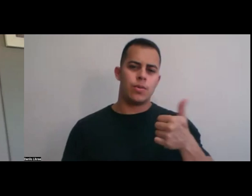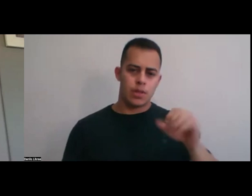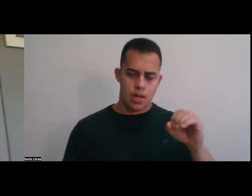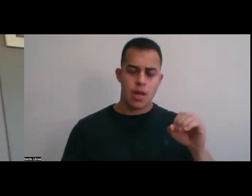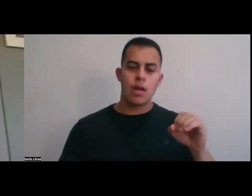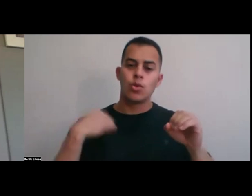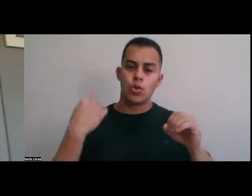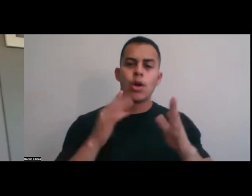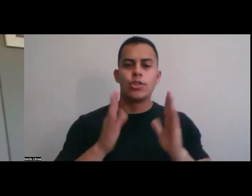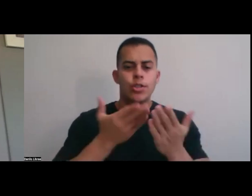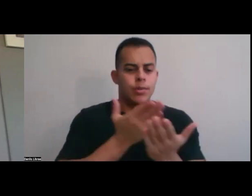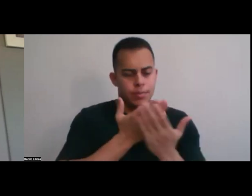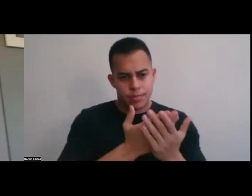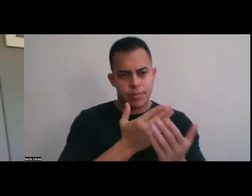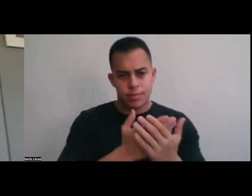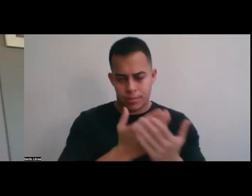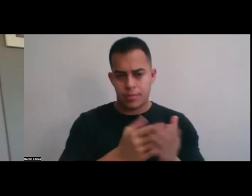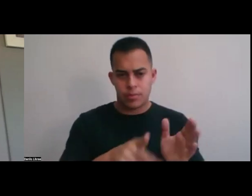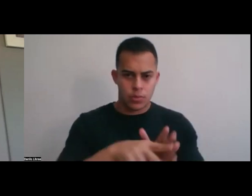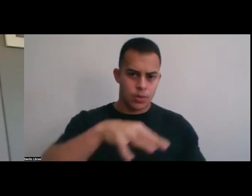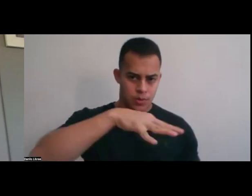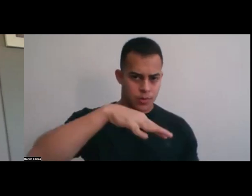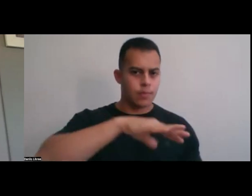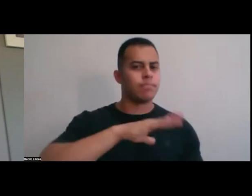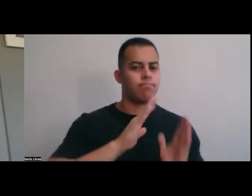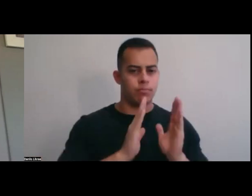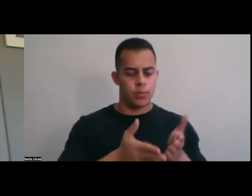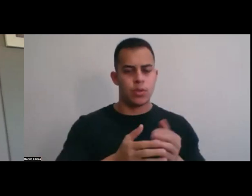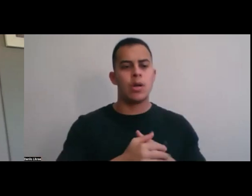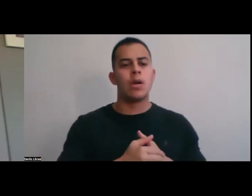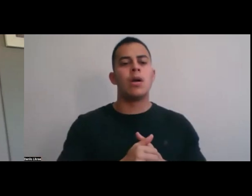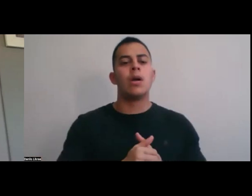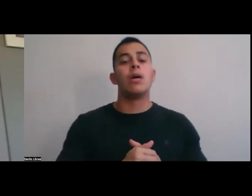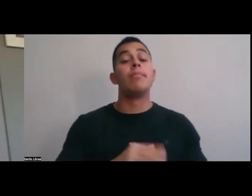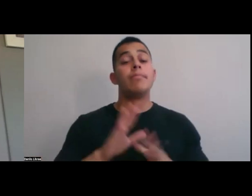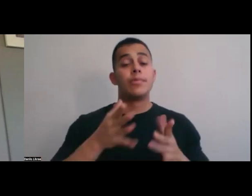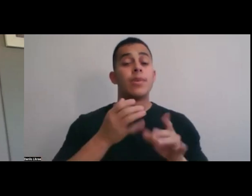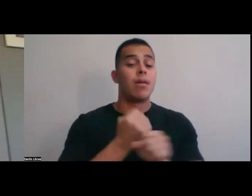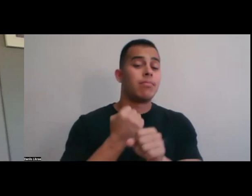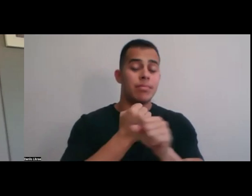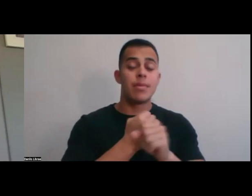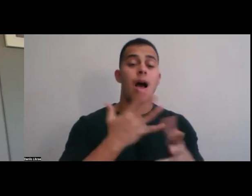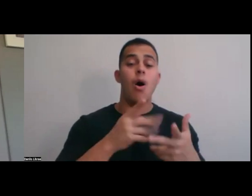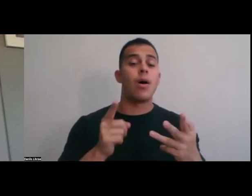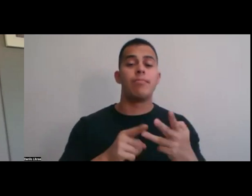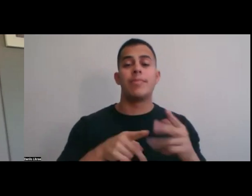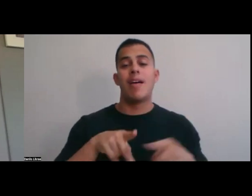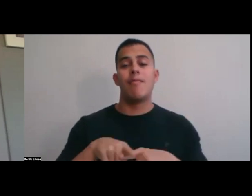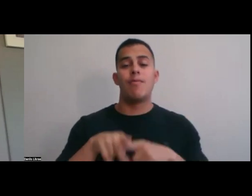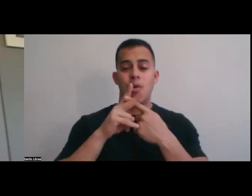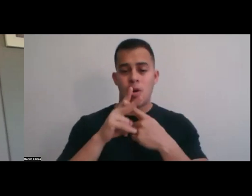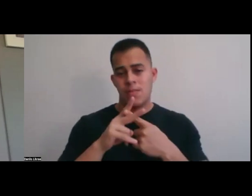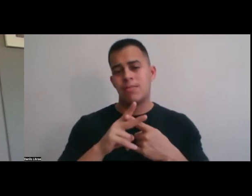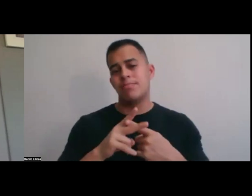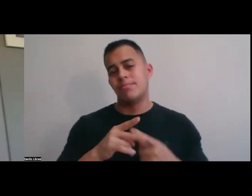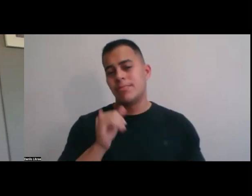a gente já passou por 2 vazios sanitários aqui no meu biotério e agora a gente está indo para uma reforma. Então, infelizmente, a gente não consegue